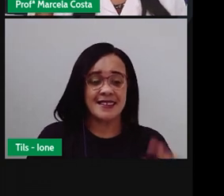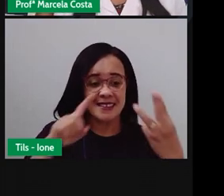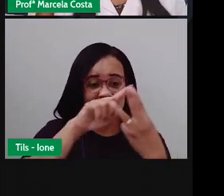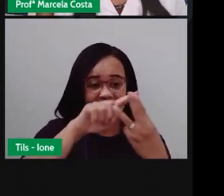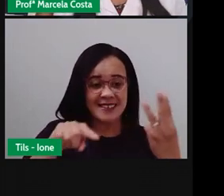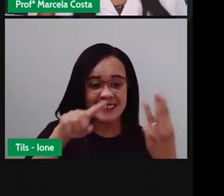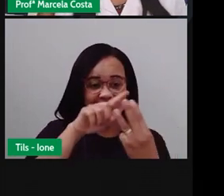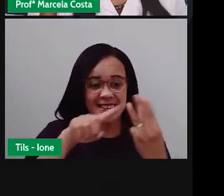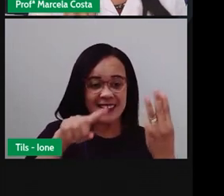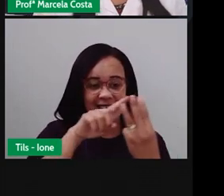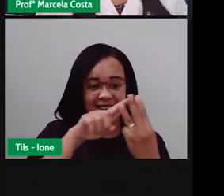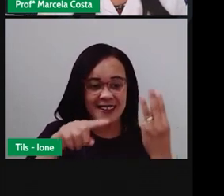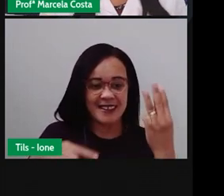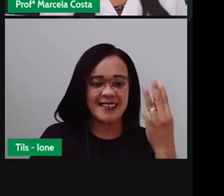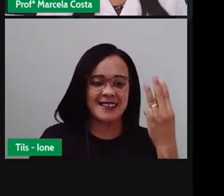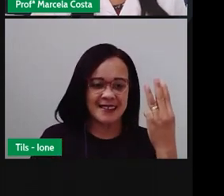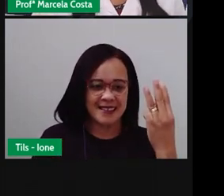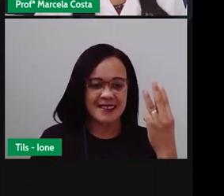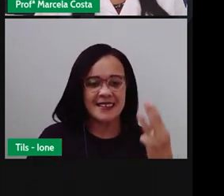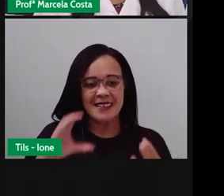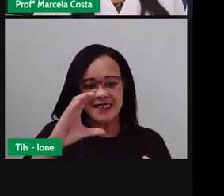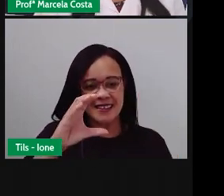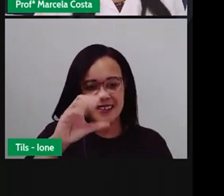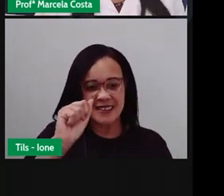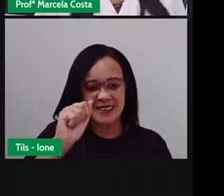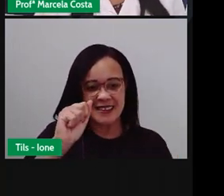Três vezes. Canjica.